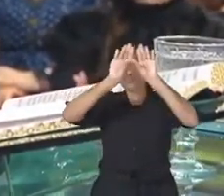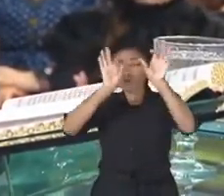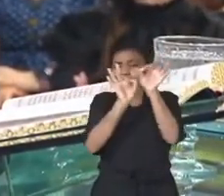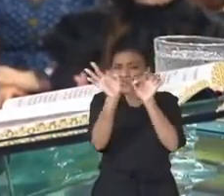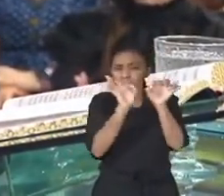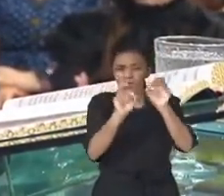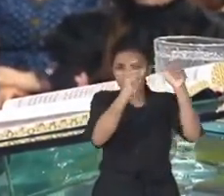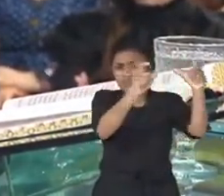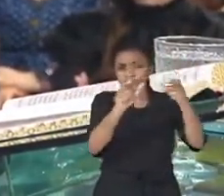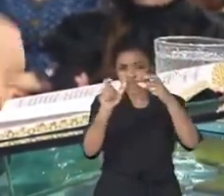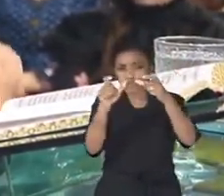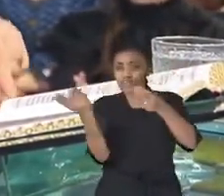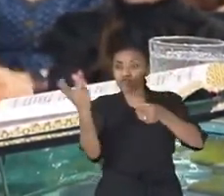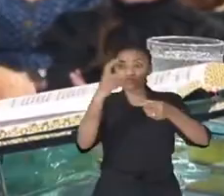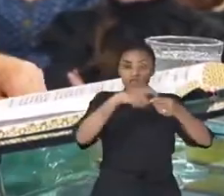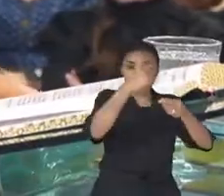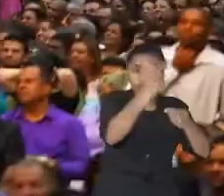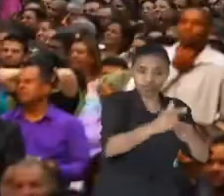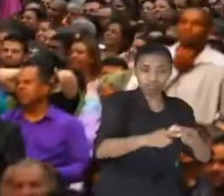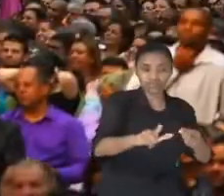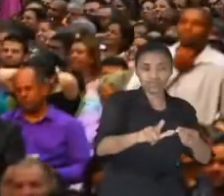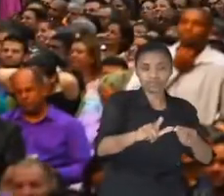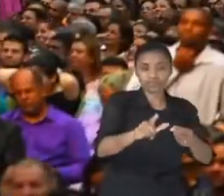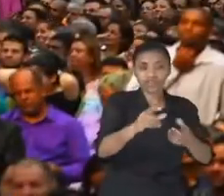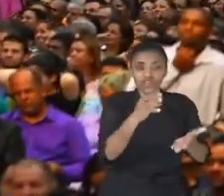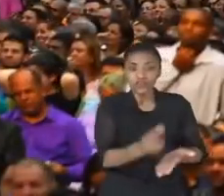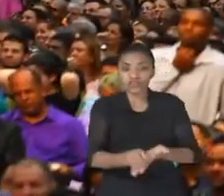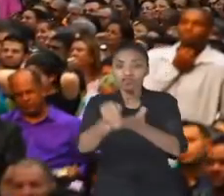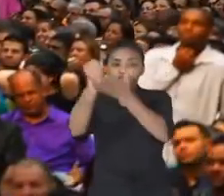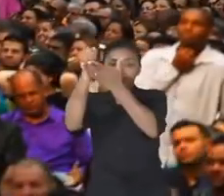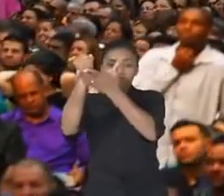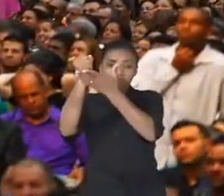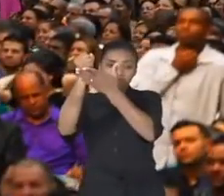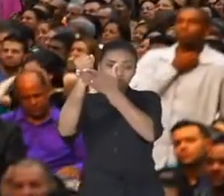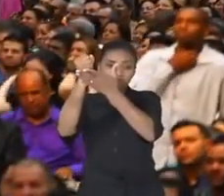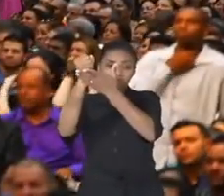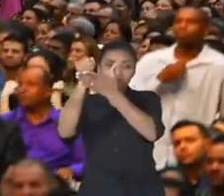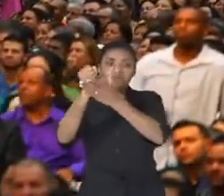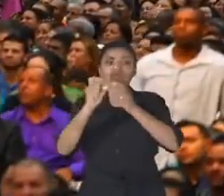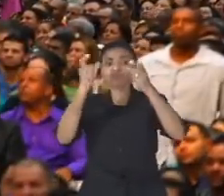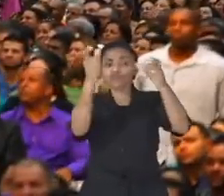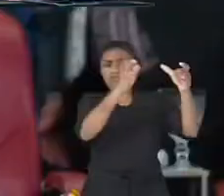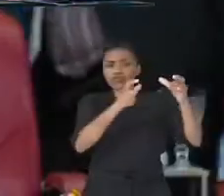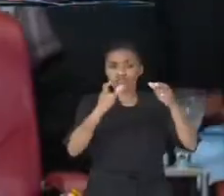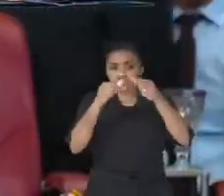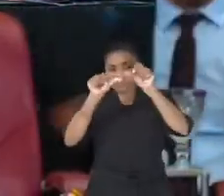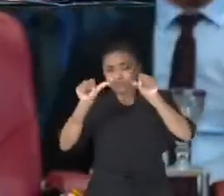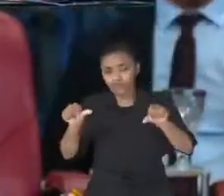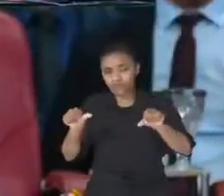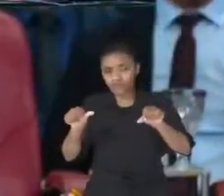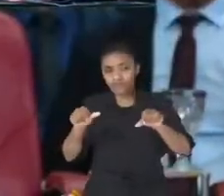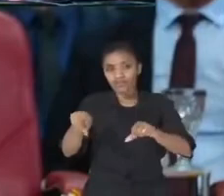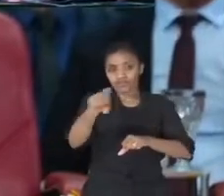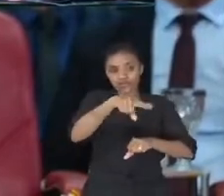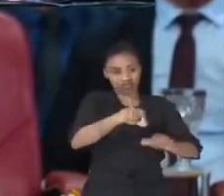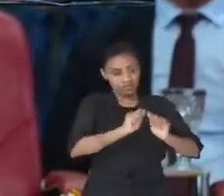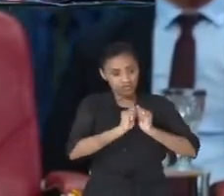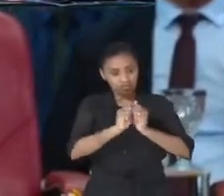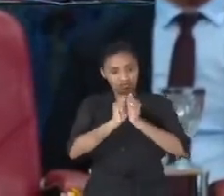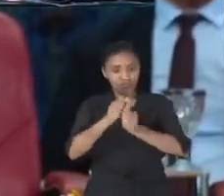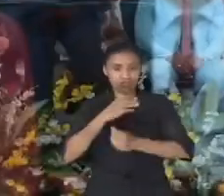lugar, e virei outra vez, e vos levarei para mim mesmo, para que onde eu estiver,